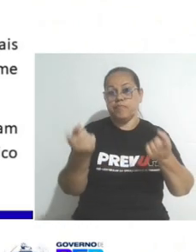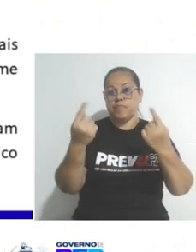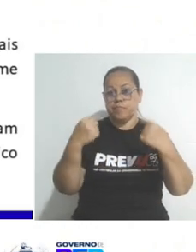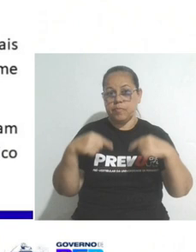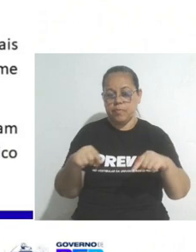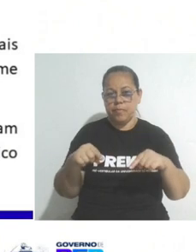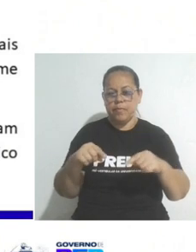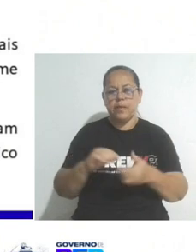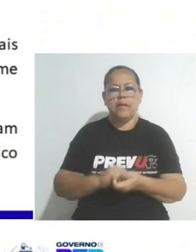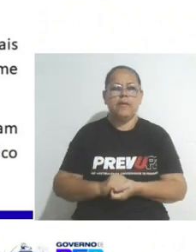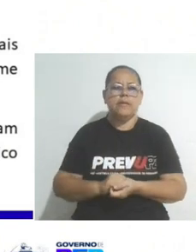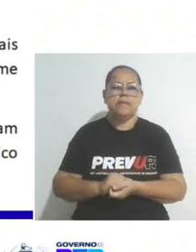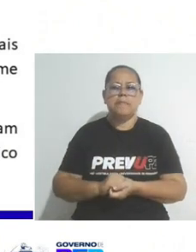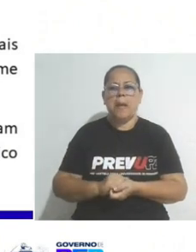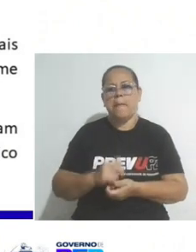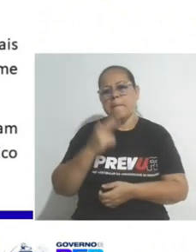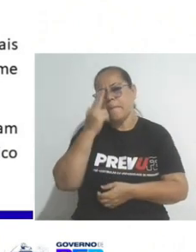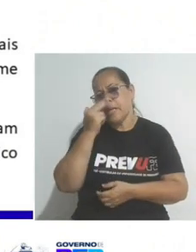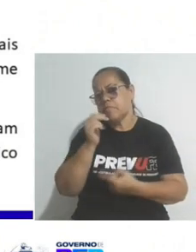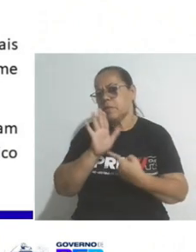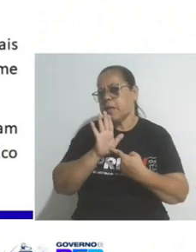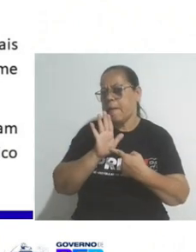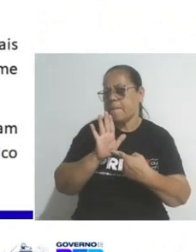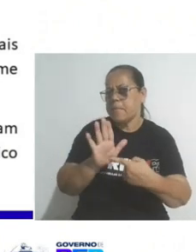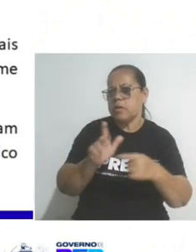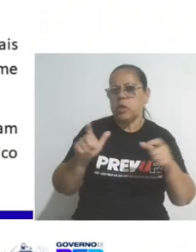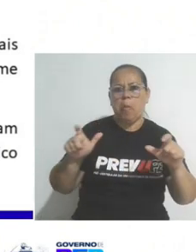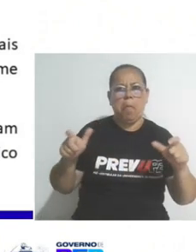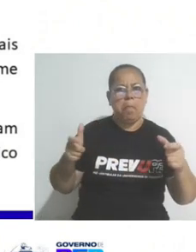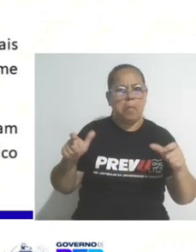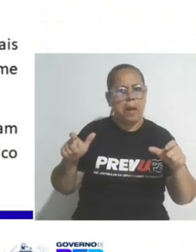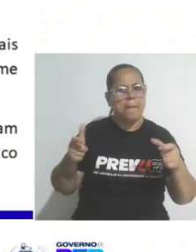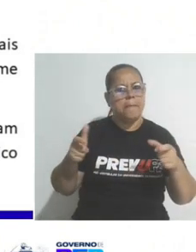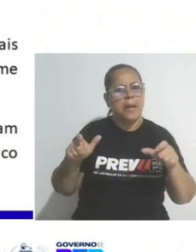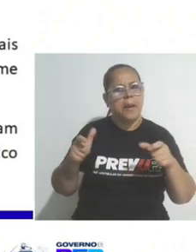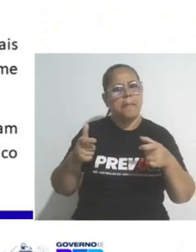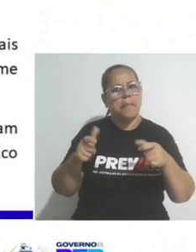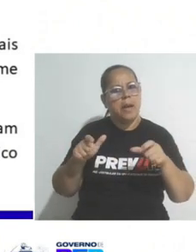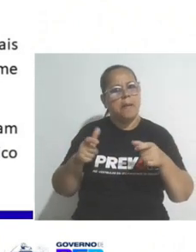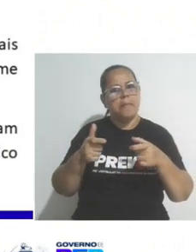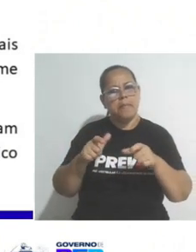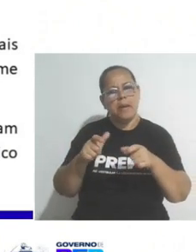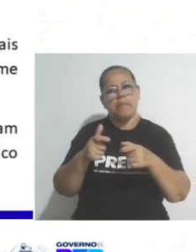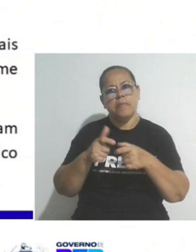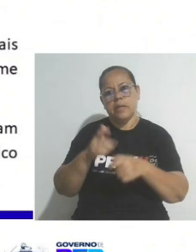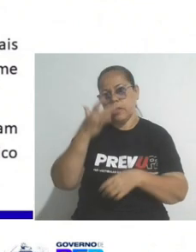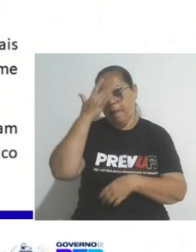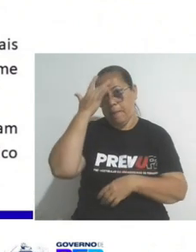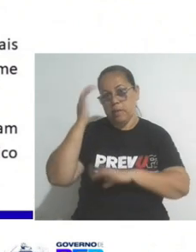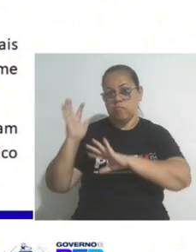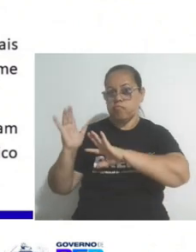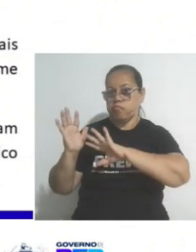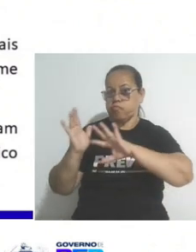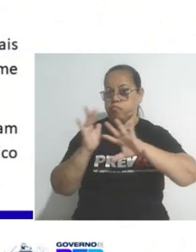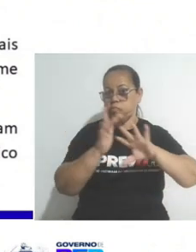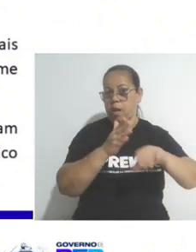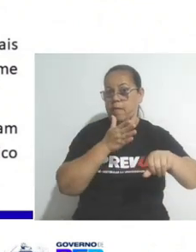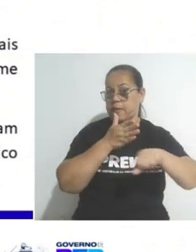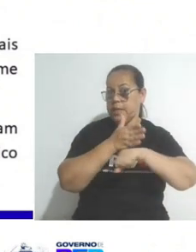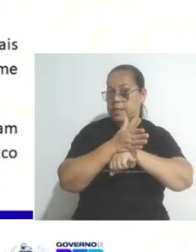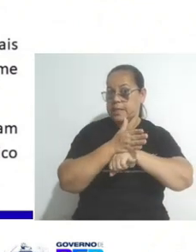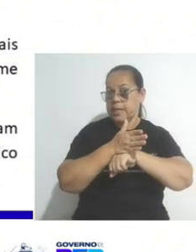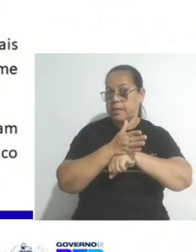embora tenha apresentado uma diminuição progressiva no número de imigrantes ilegais